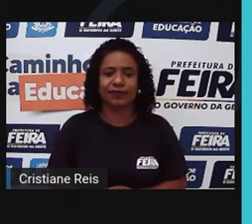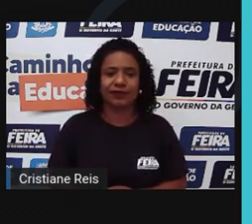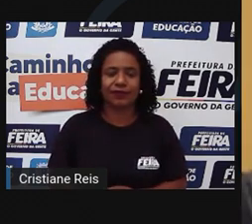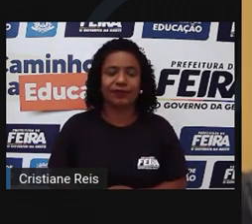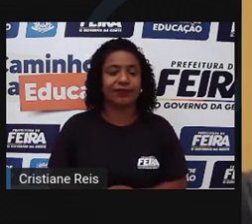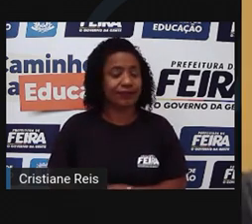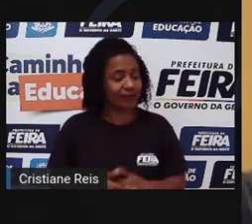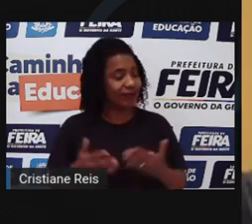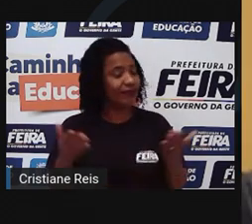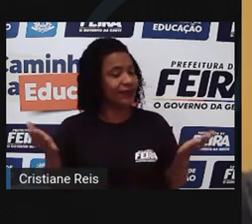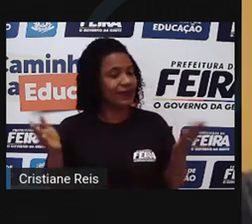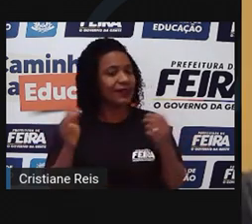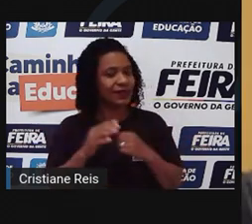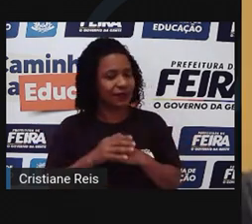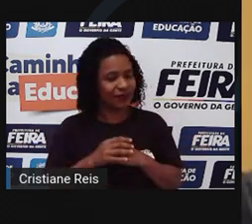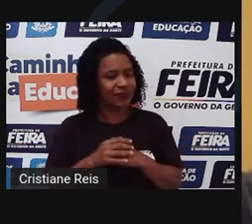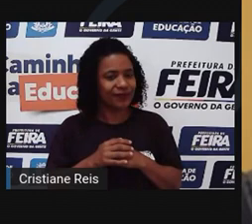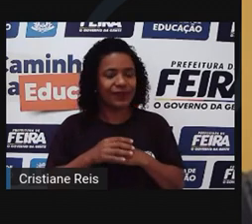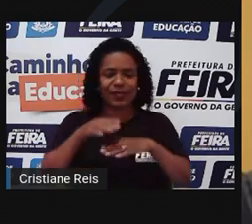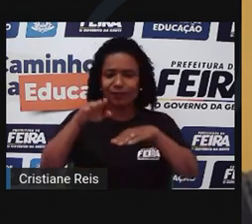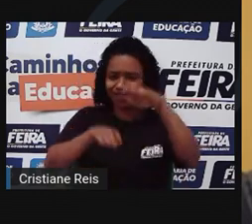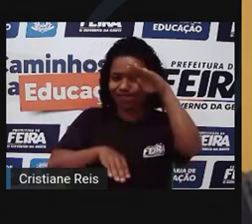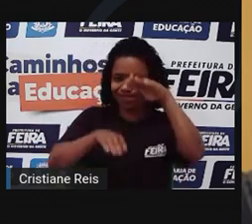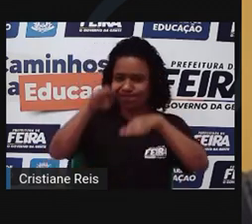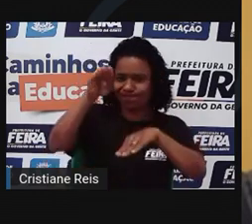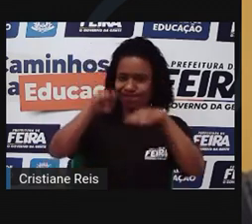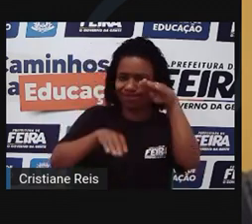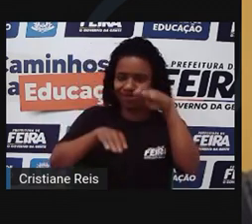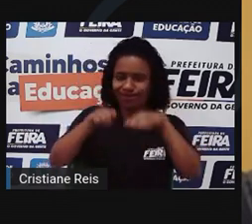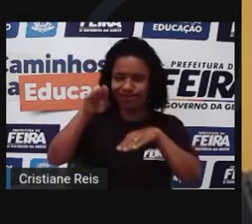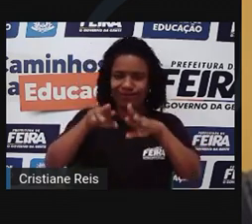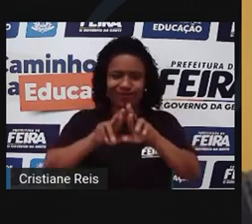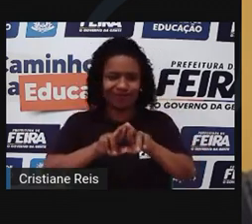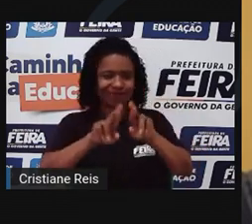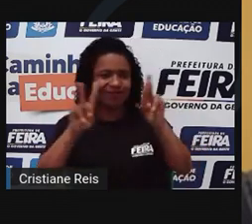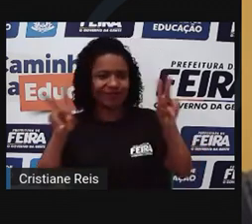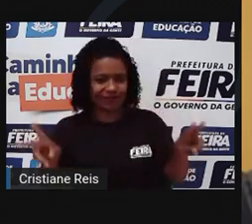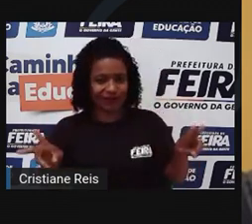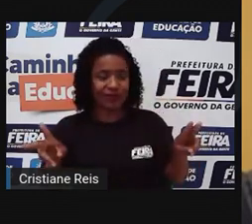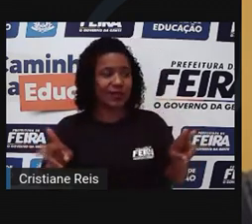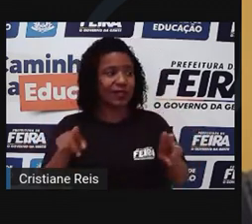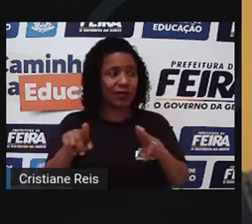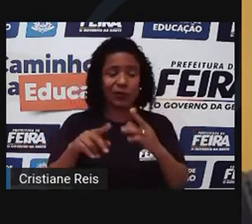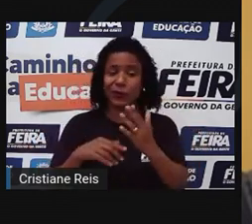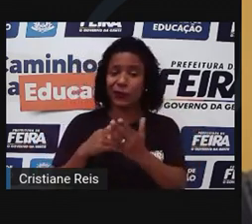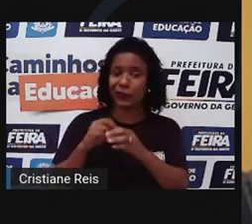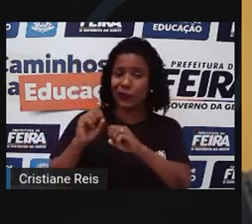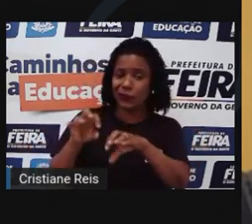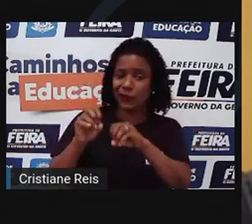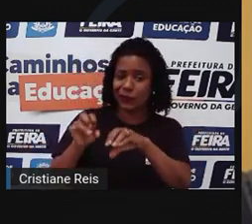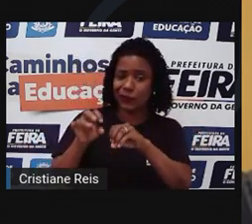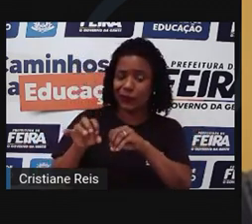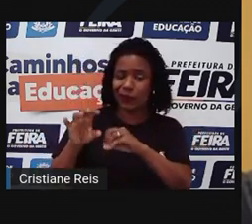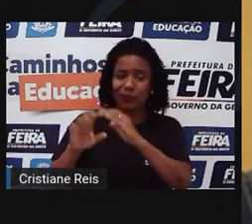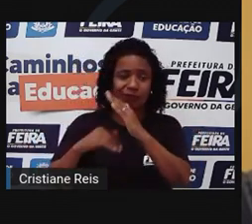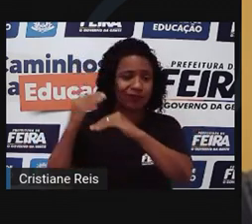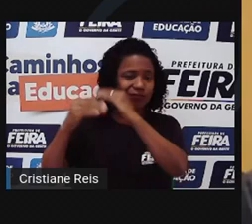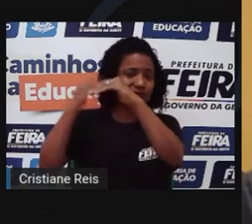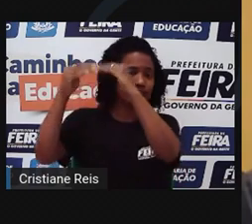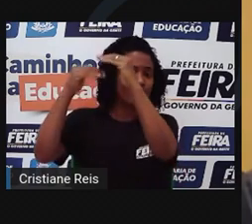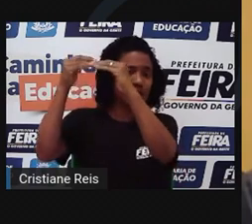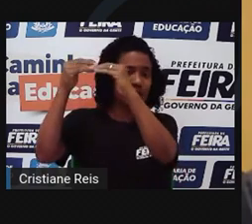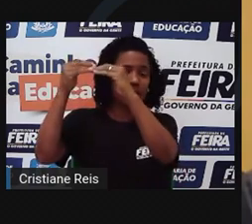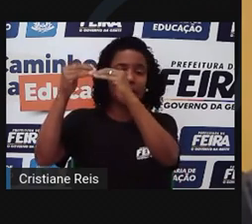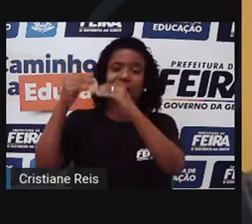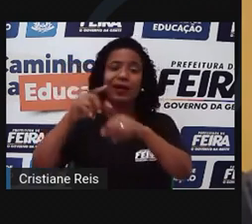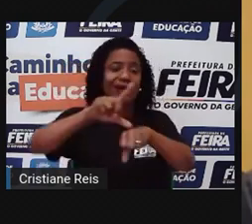E a desigualdade acaba travando o avanço da produtividade e do crescimento econômico. Os jovens